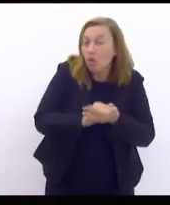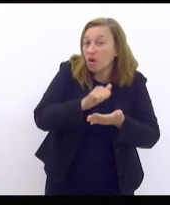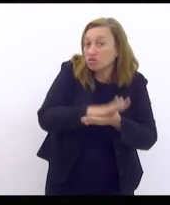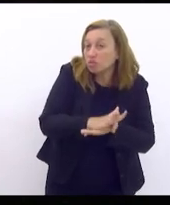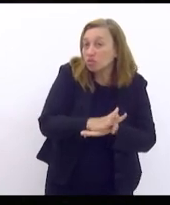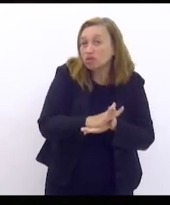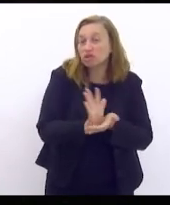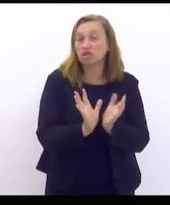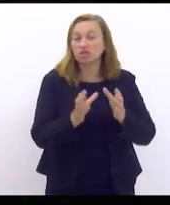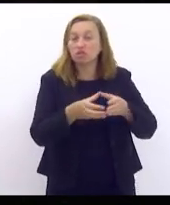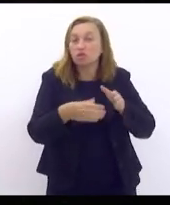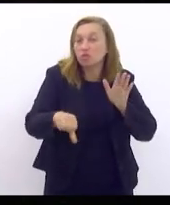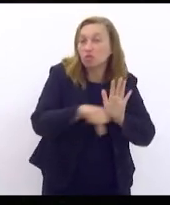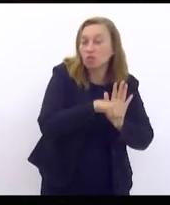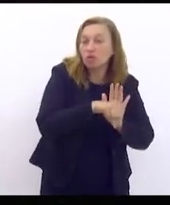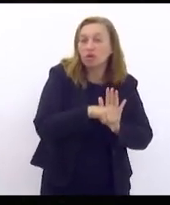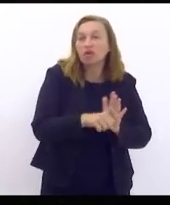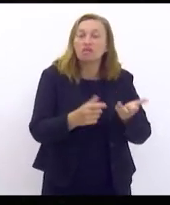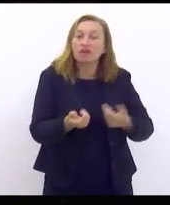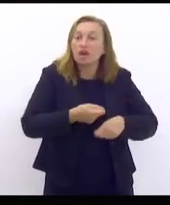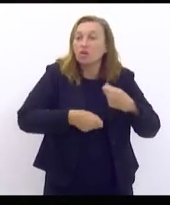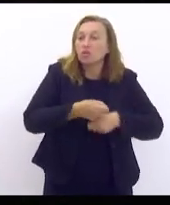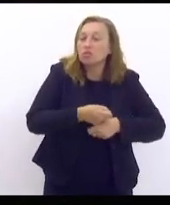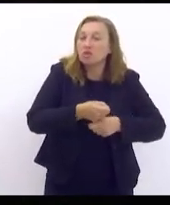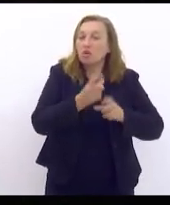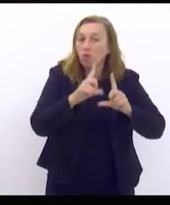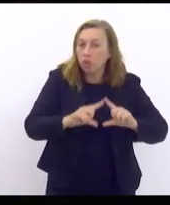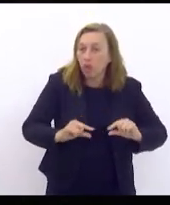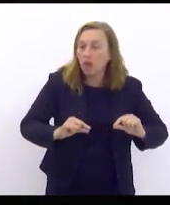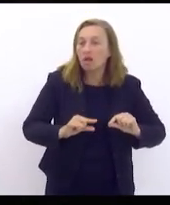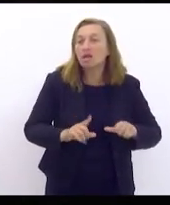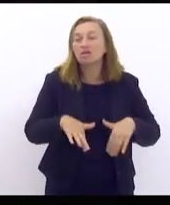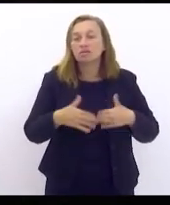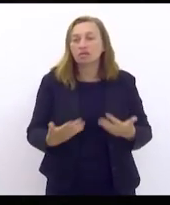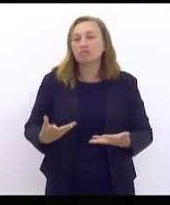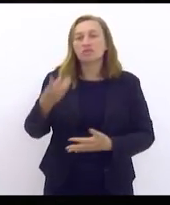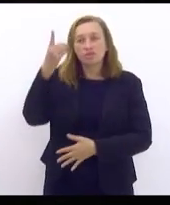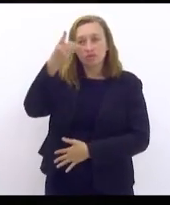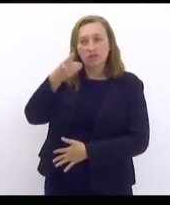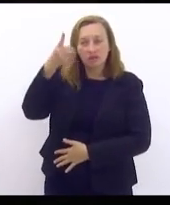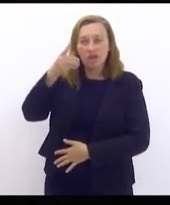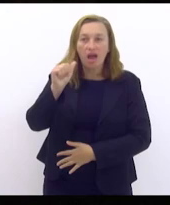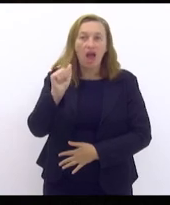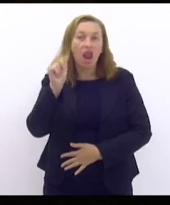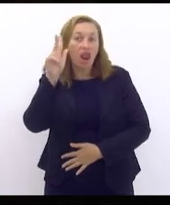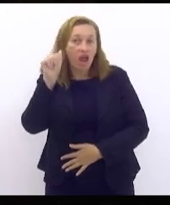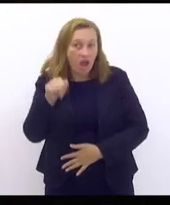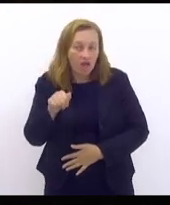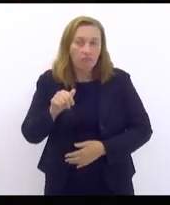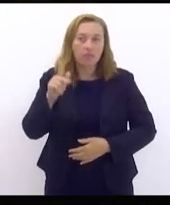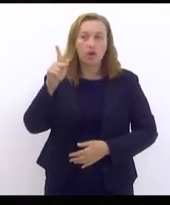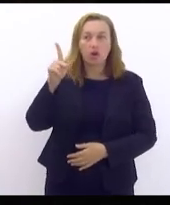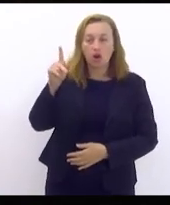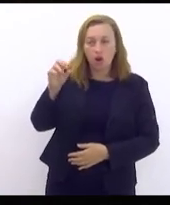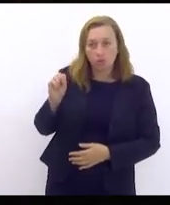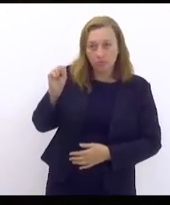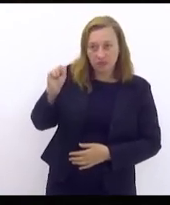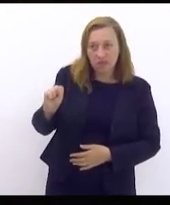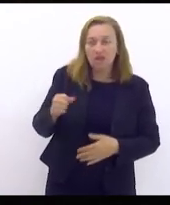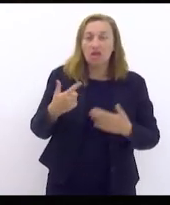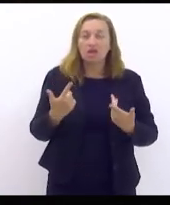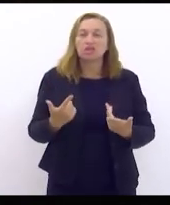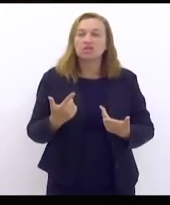faz com que a economia da cidade se aqueça. E aí, deputado Alan Lopes, a gente